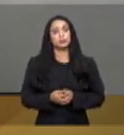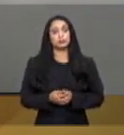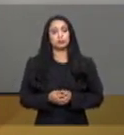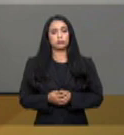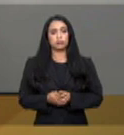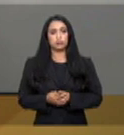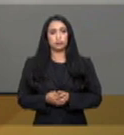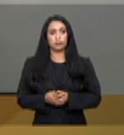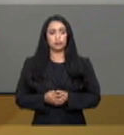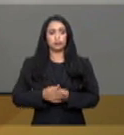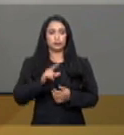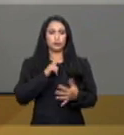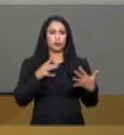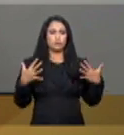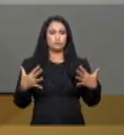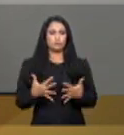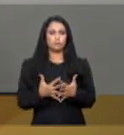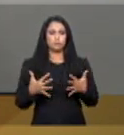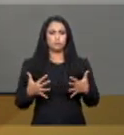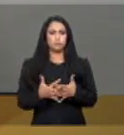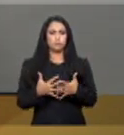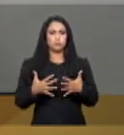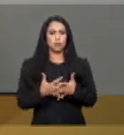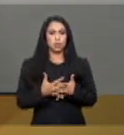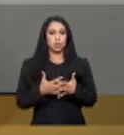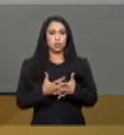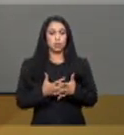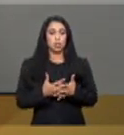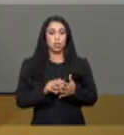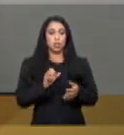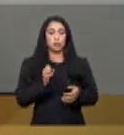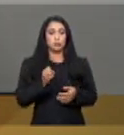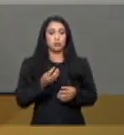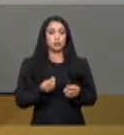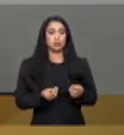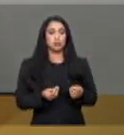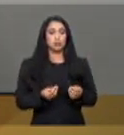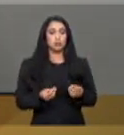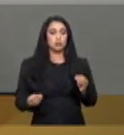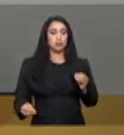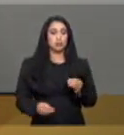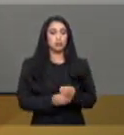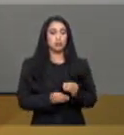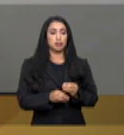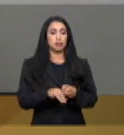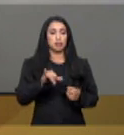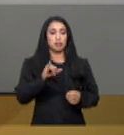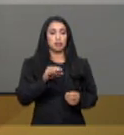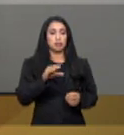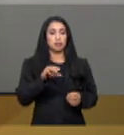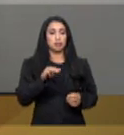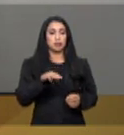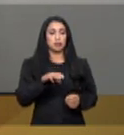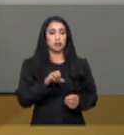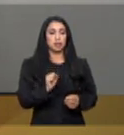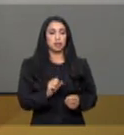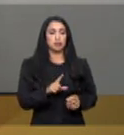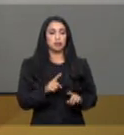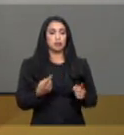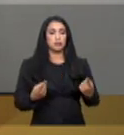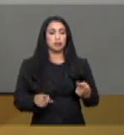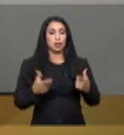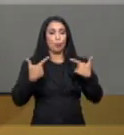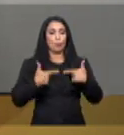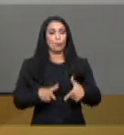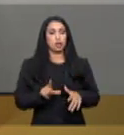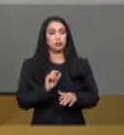tentar confundir, como se a embargada pretendesse a restituição do CMS, quando na realidade pretende a neutralidade